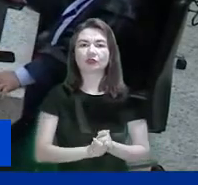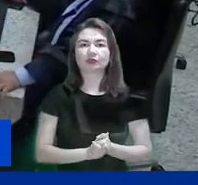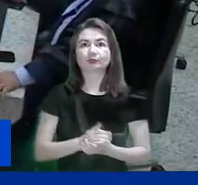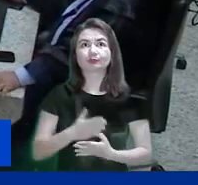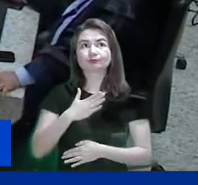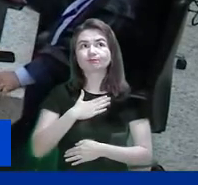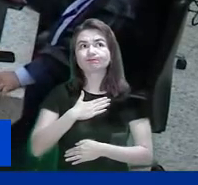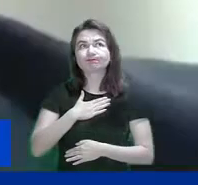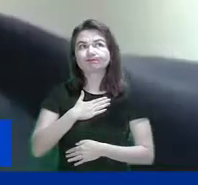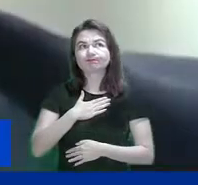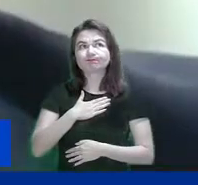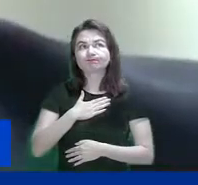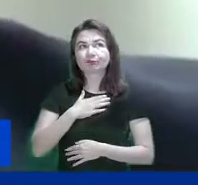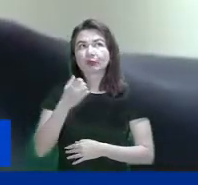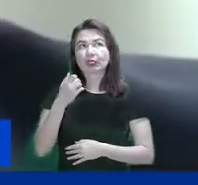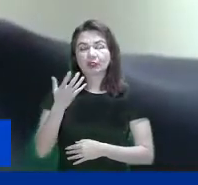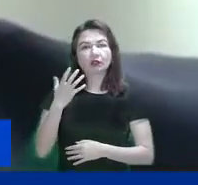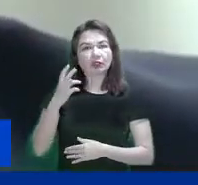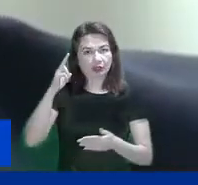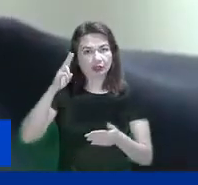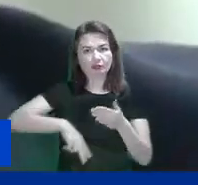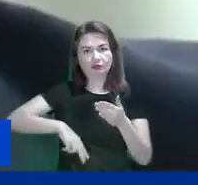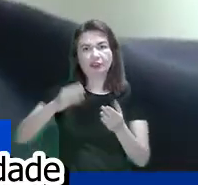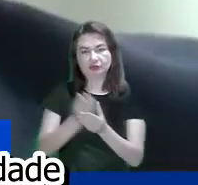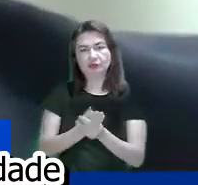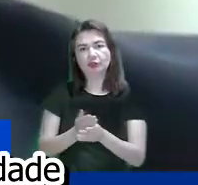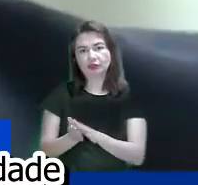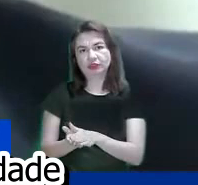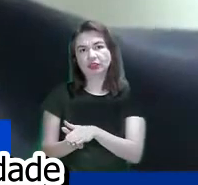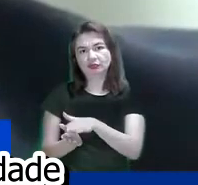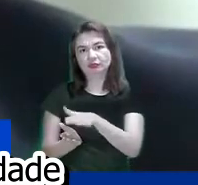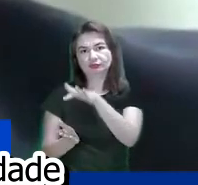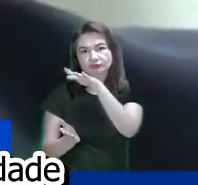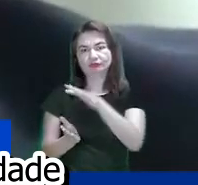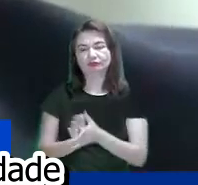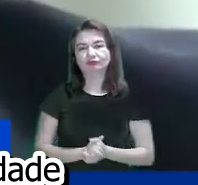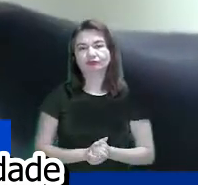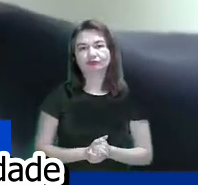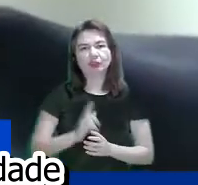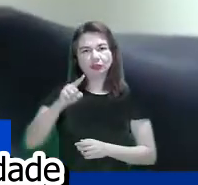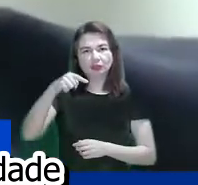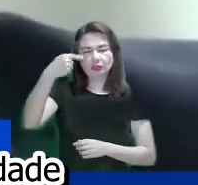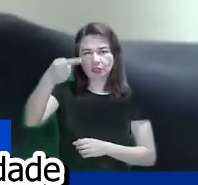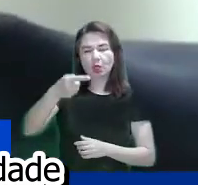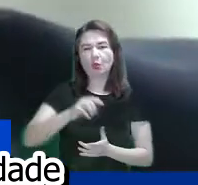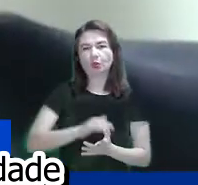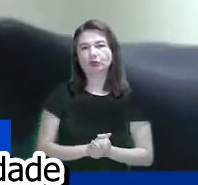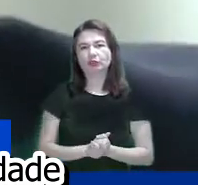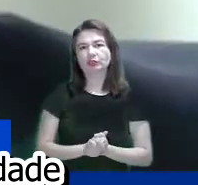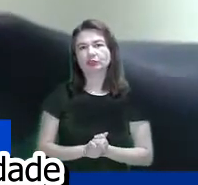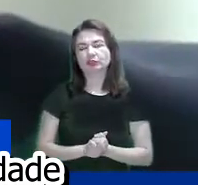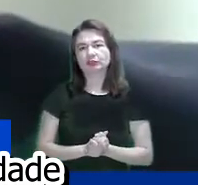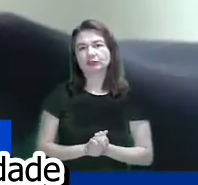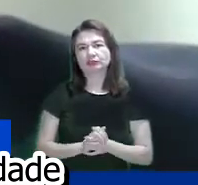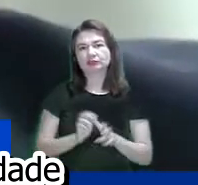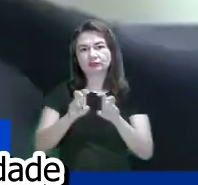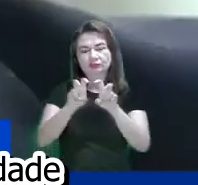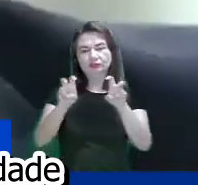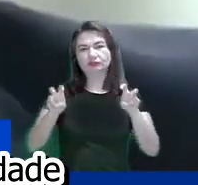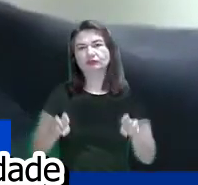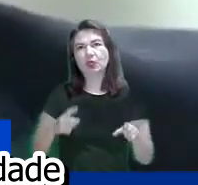Eu vou precisar de vista desse processo, eu vou pedir para incluir Foco na no próxima pauta. João Lages, Eu preciso fazer presidente uma do análise TRE. dessa questão aí,